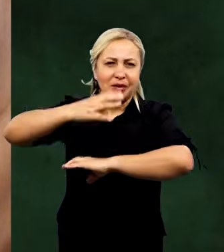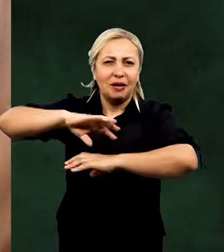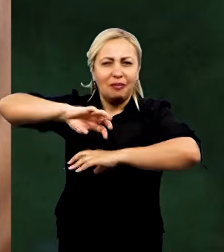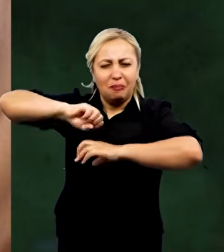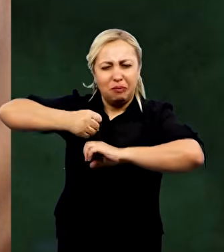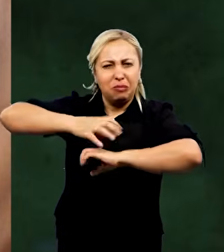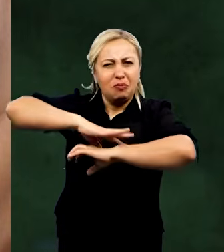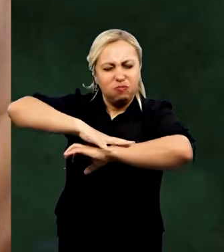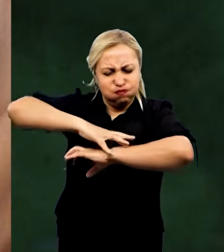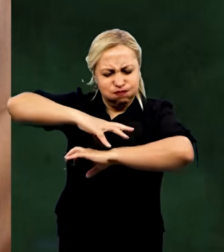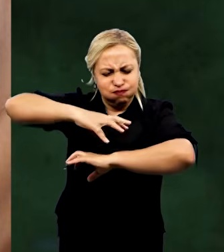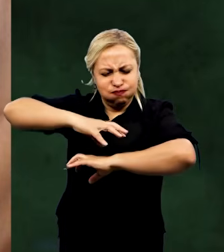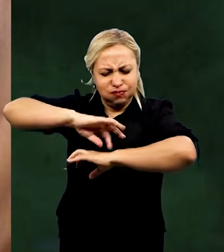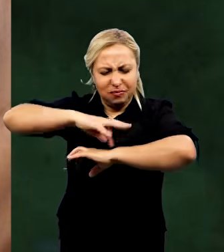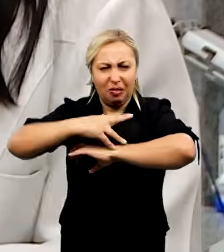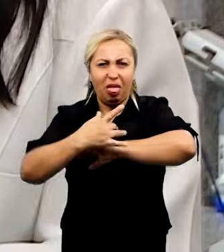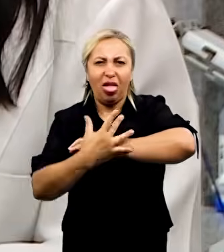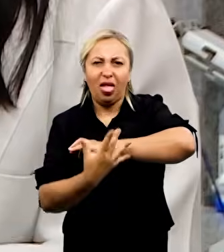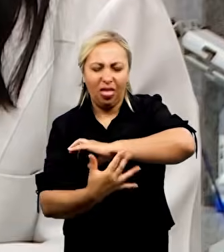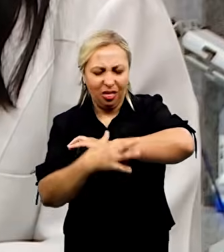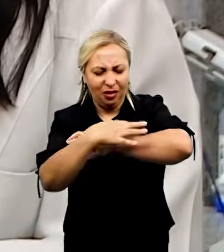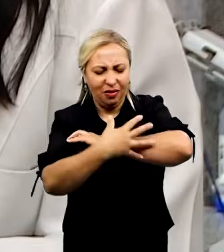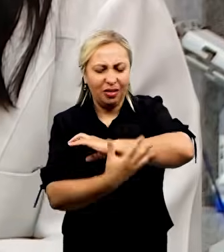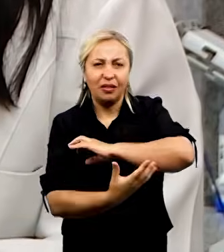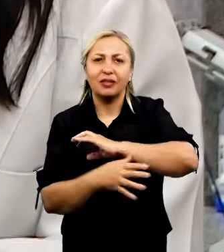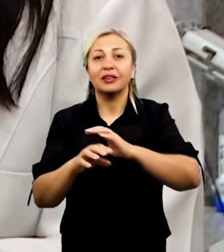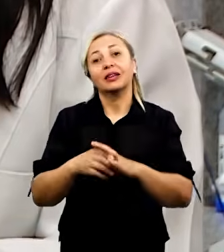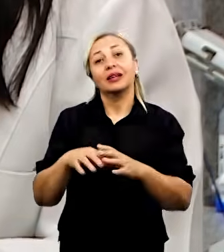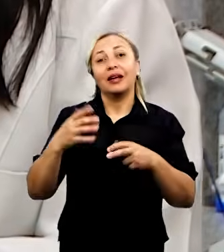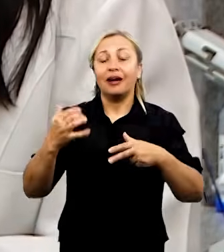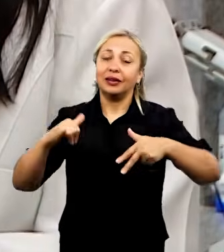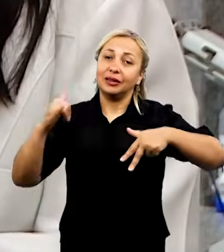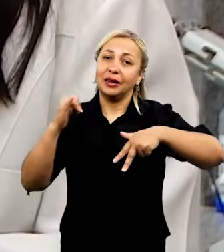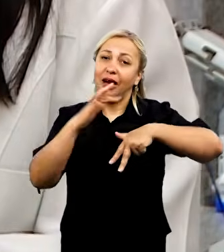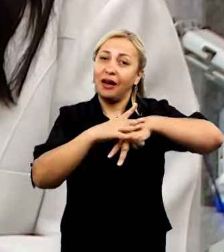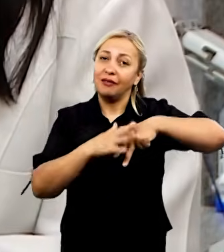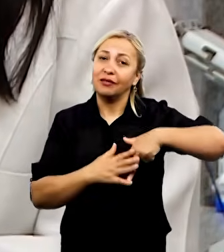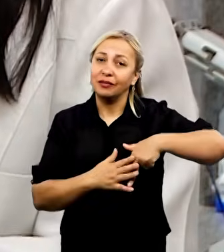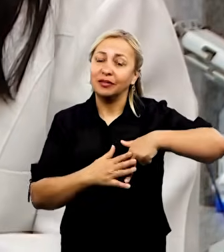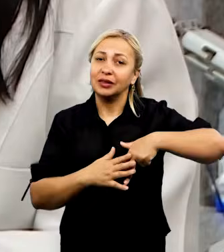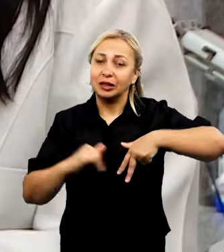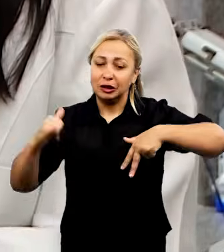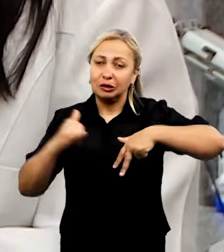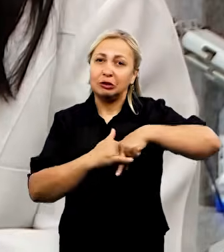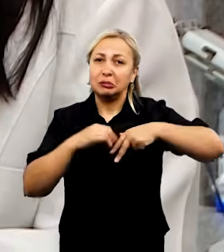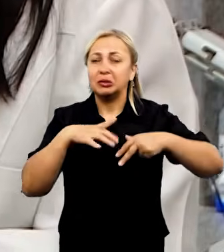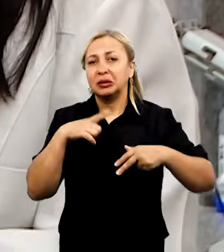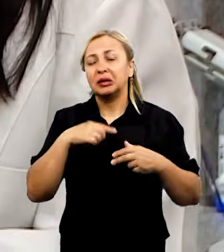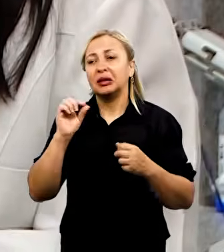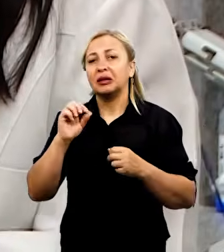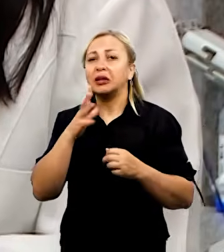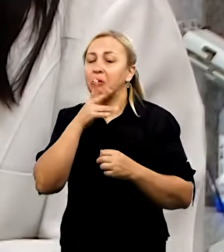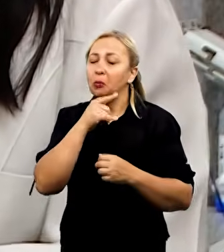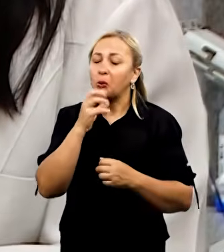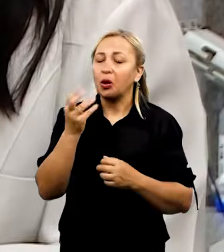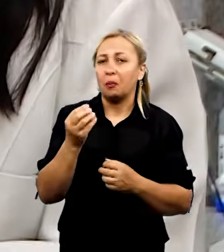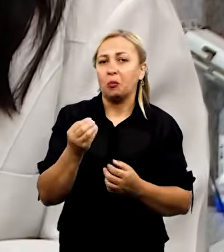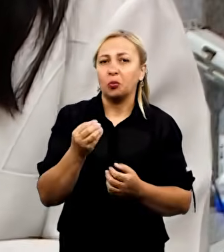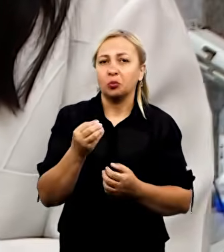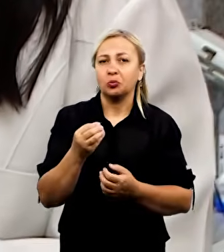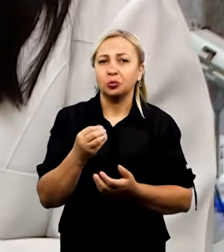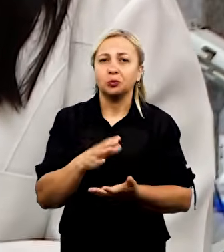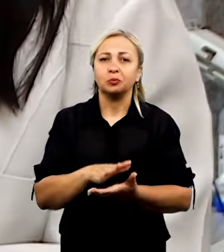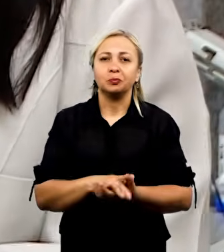um dano tecidual local muito importante. E aí é muito comum que as vítimas, principalmente aquelas vítimas que